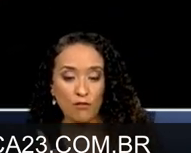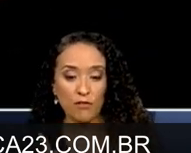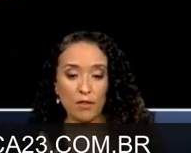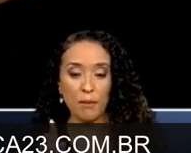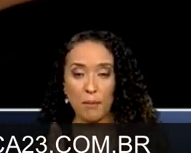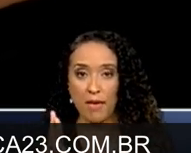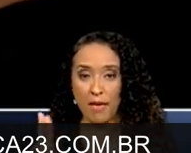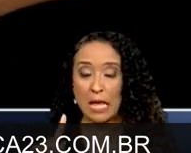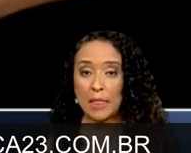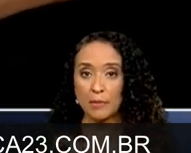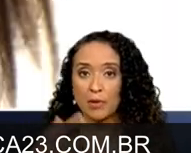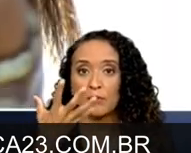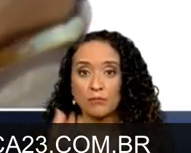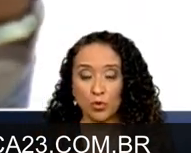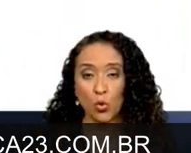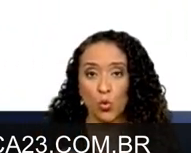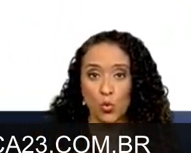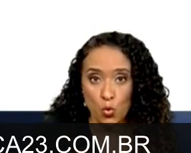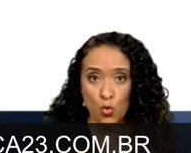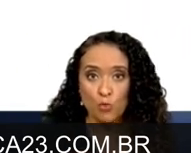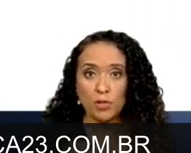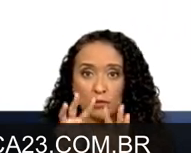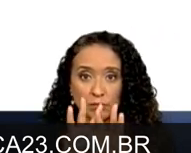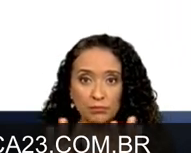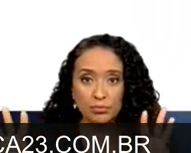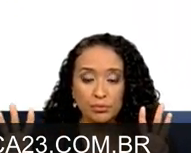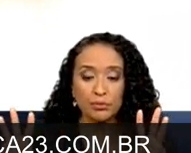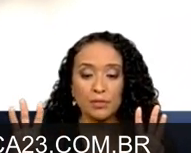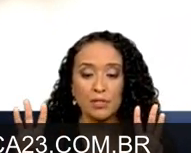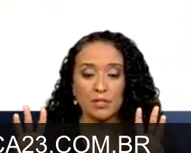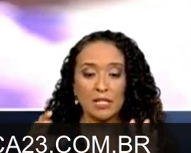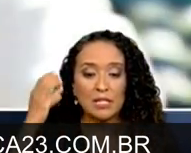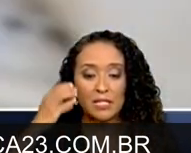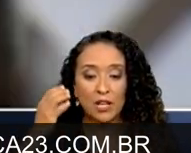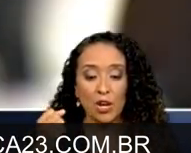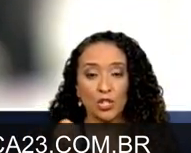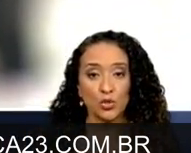só registrar o seu número no site